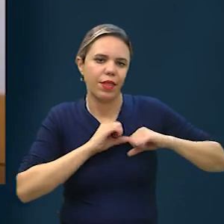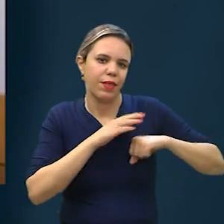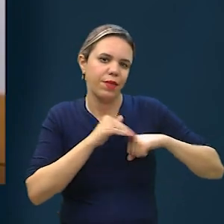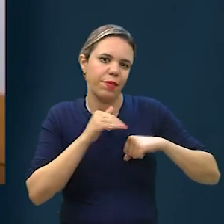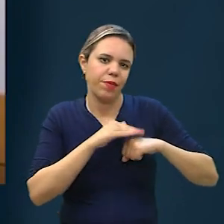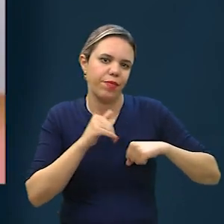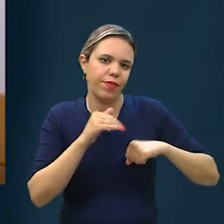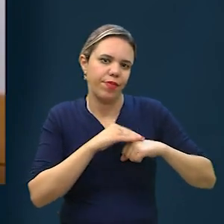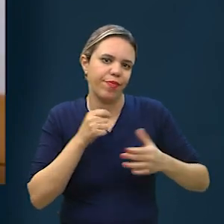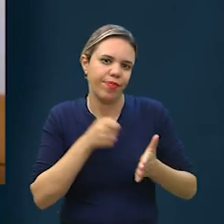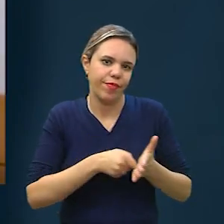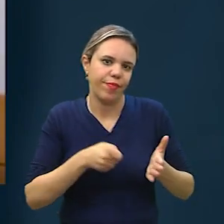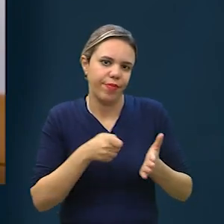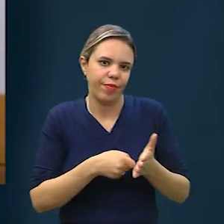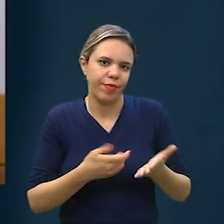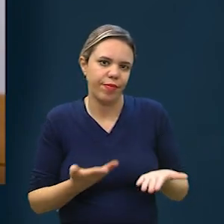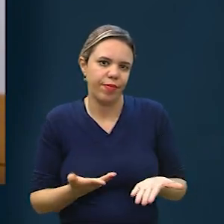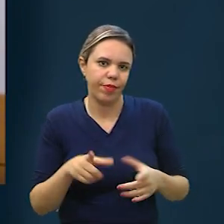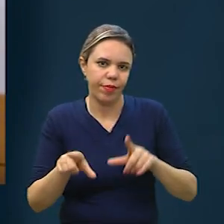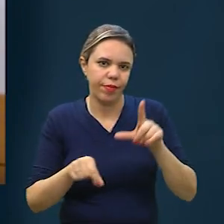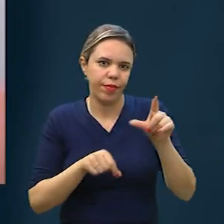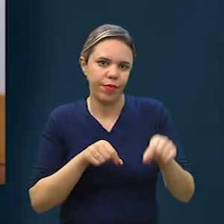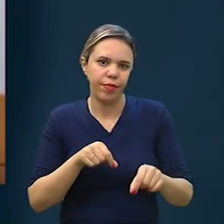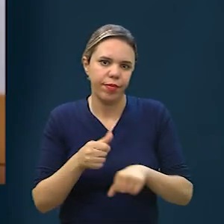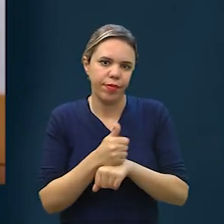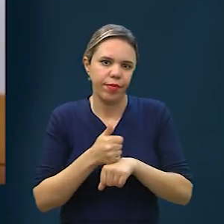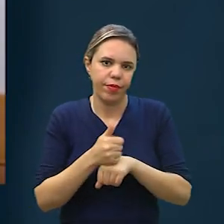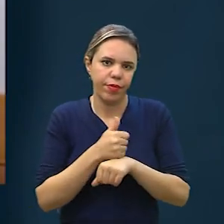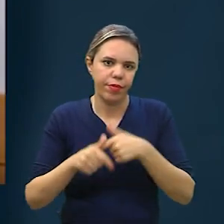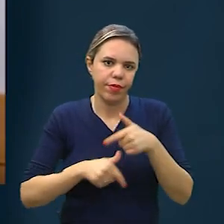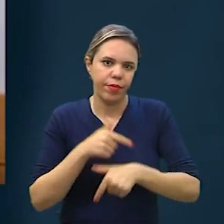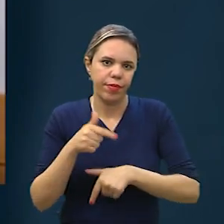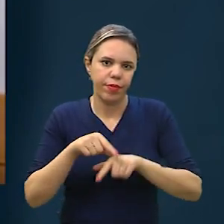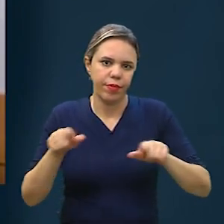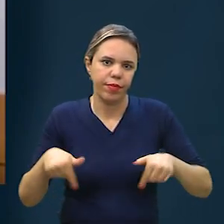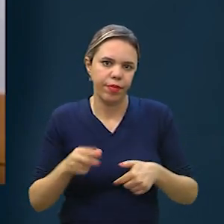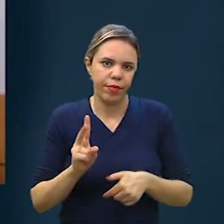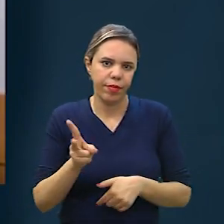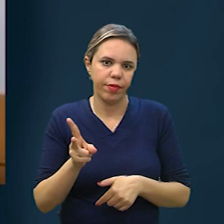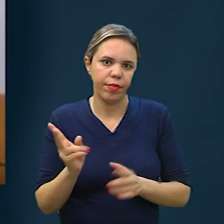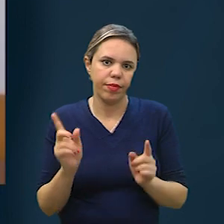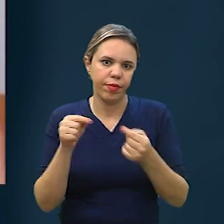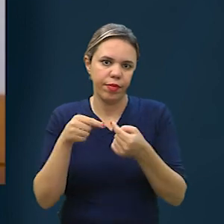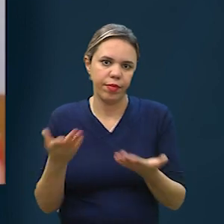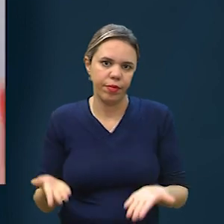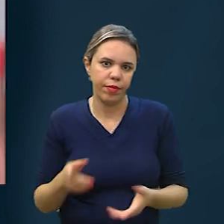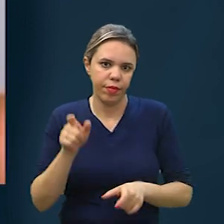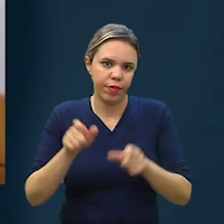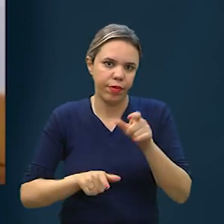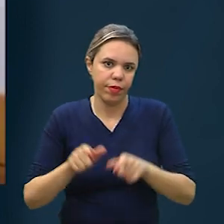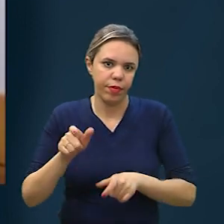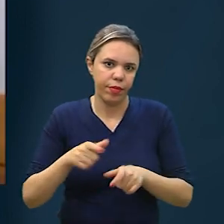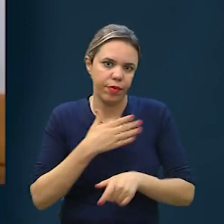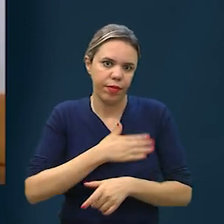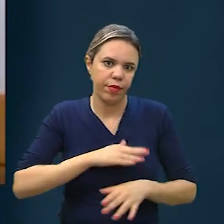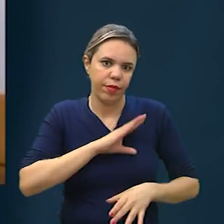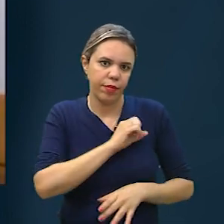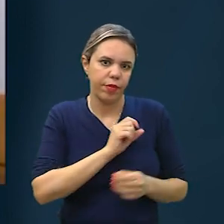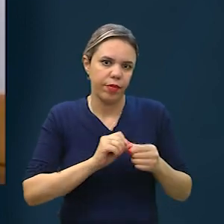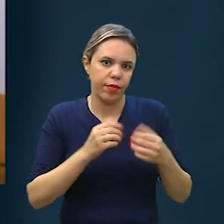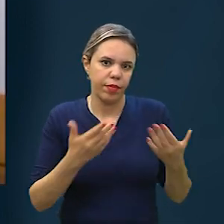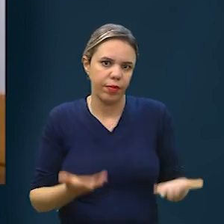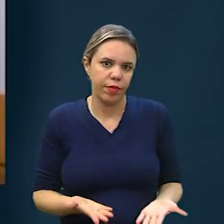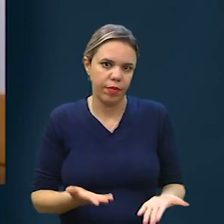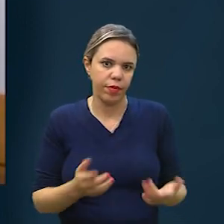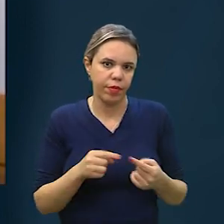muito carinho, com muita dedicação, a escolha de cada profissional para trabalhar no salão, sempre voltada para pessoas que amem o que